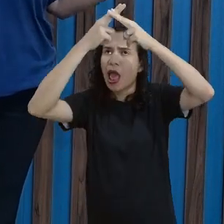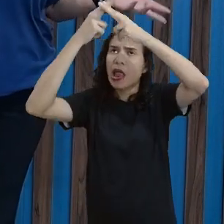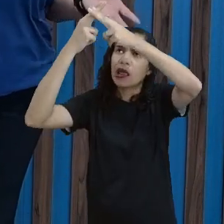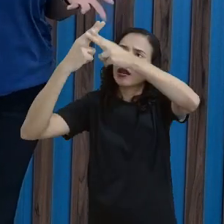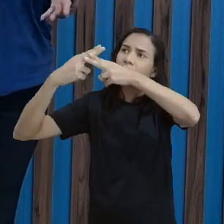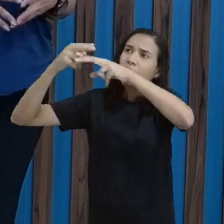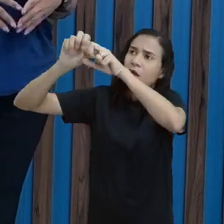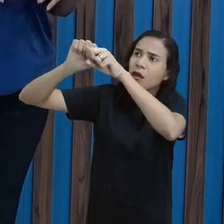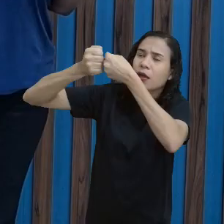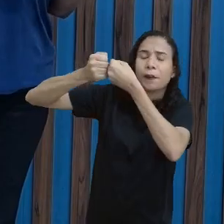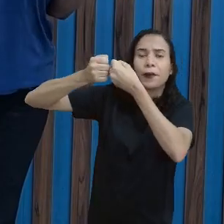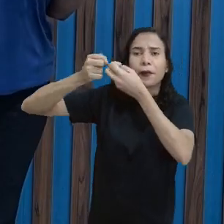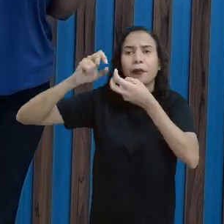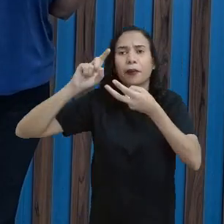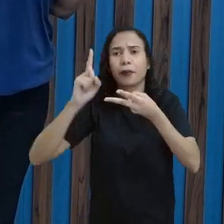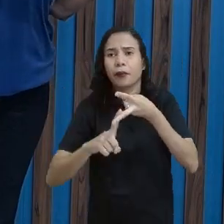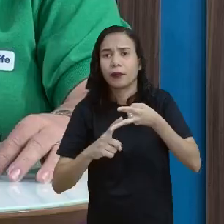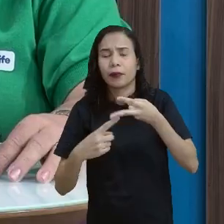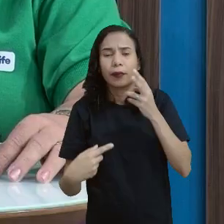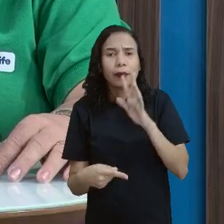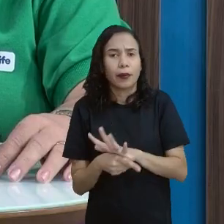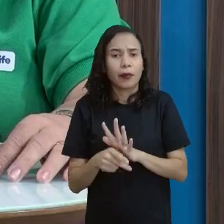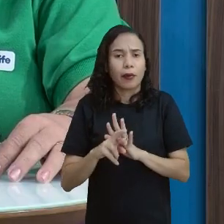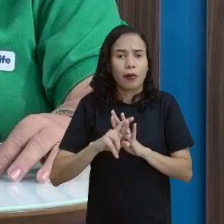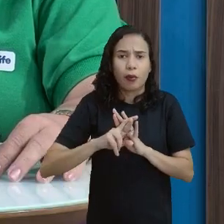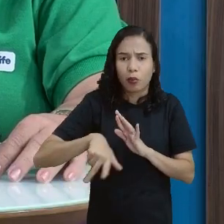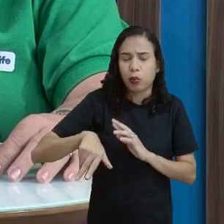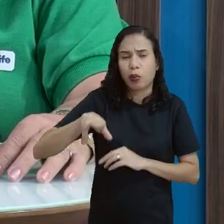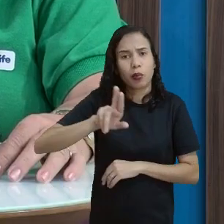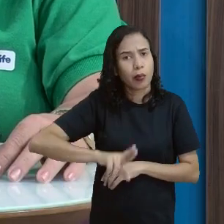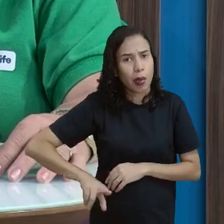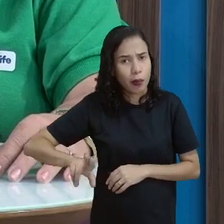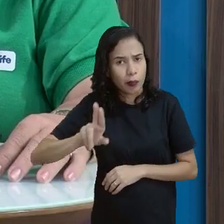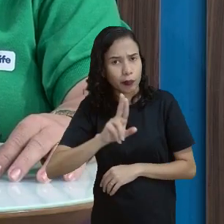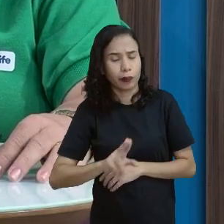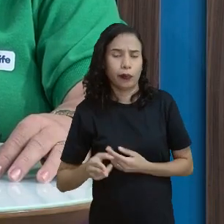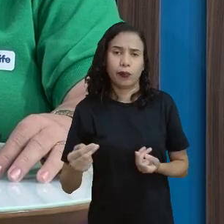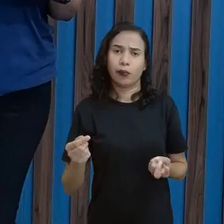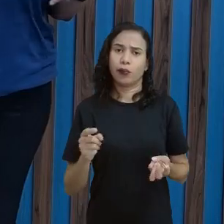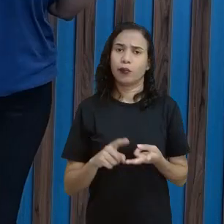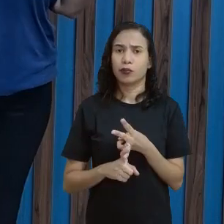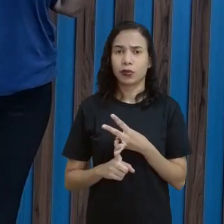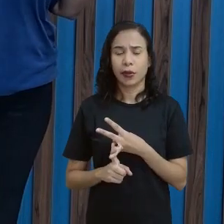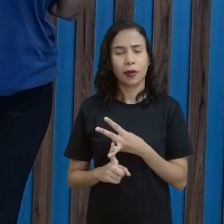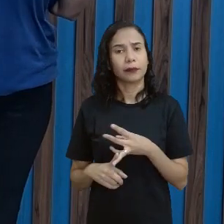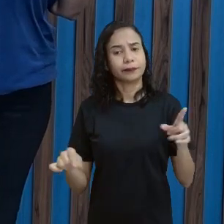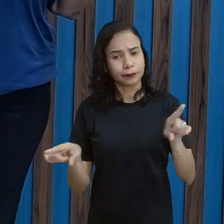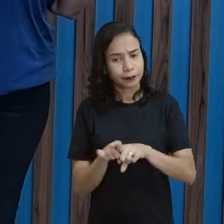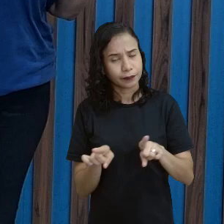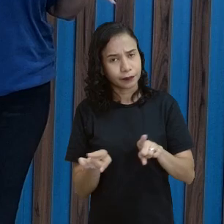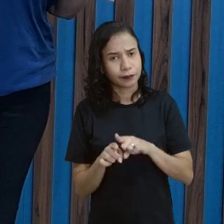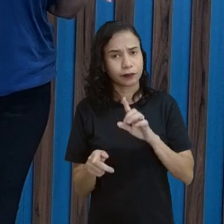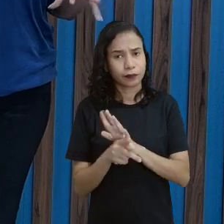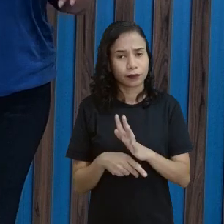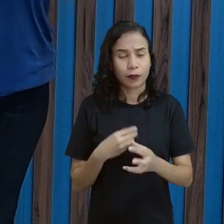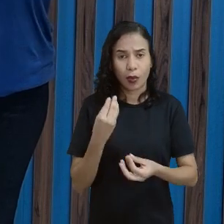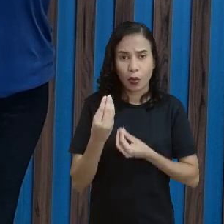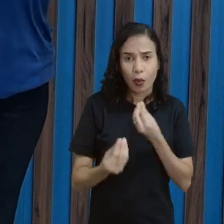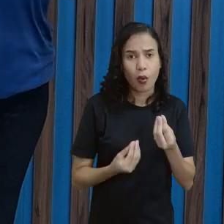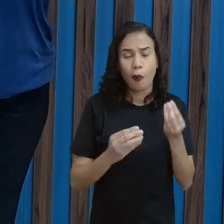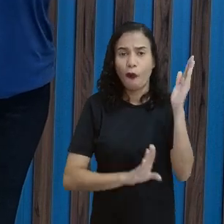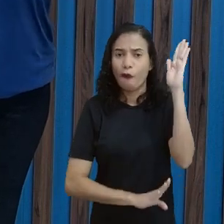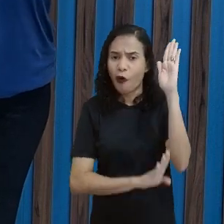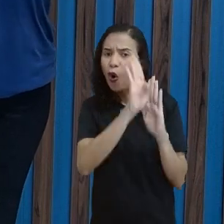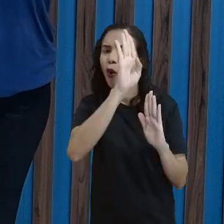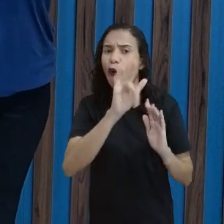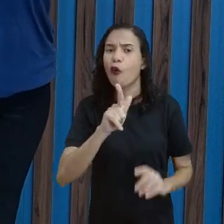algum motivo, né, ou o Desativado. satélite não é mais utilizado, né, um satélite desativado. Também a questão de foguetes,